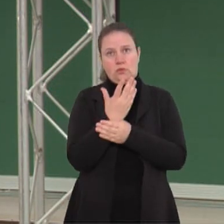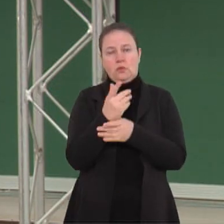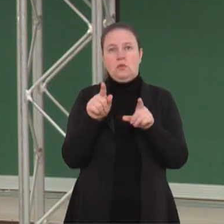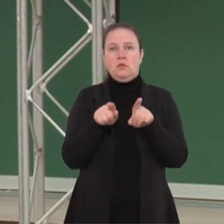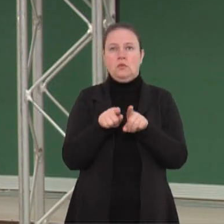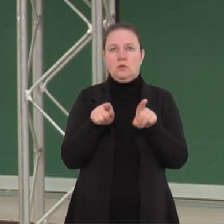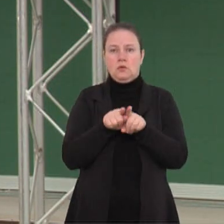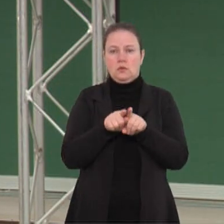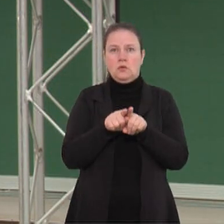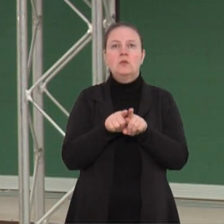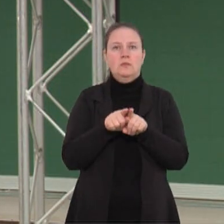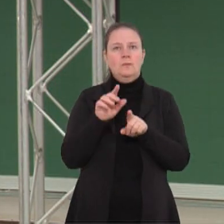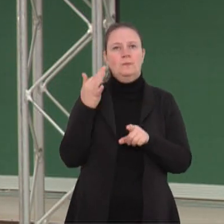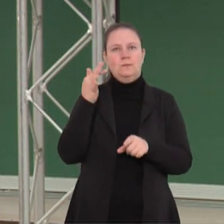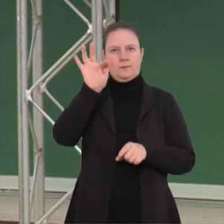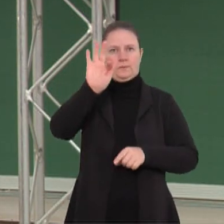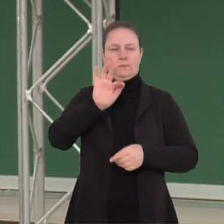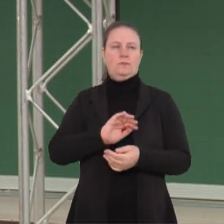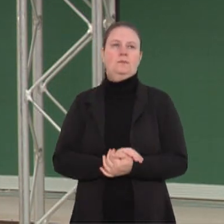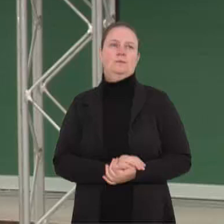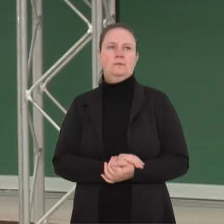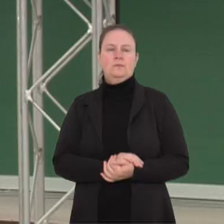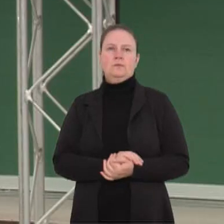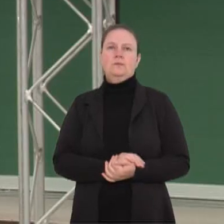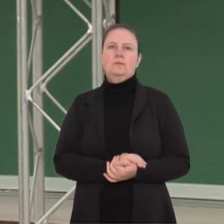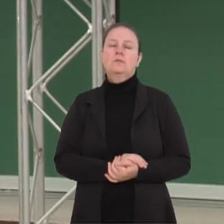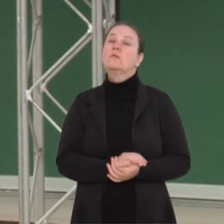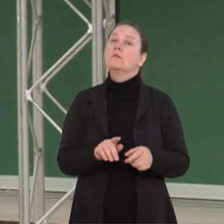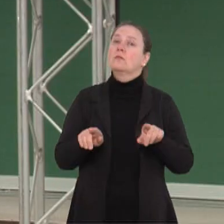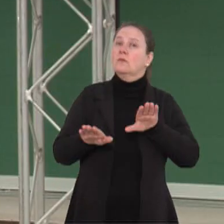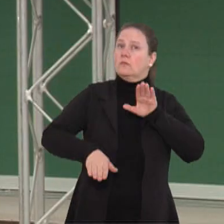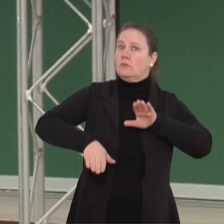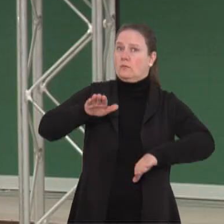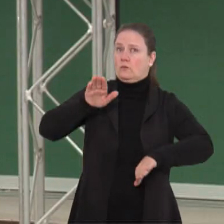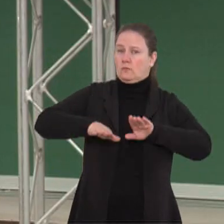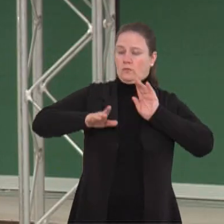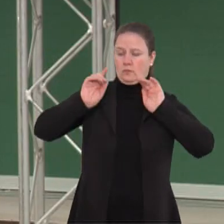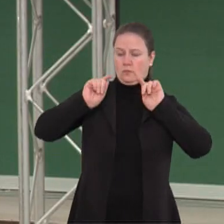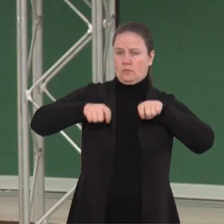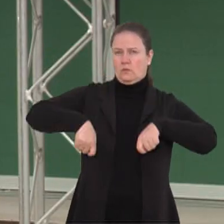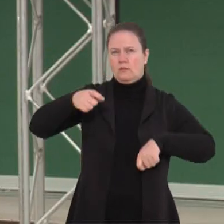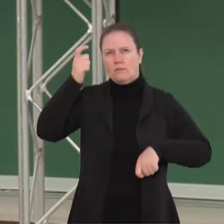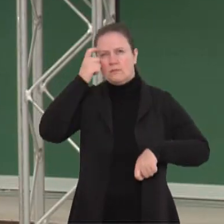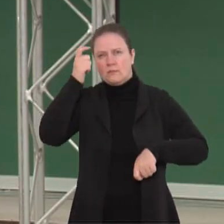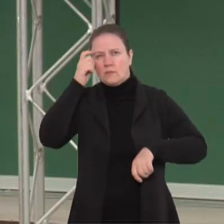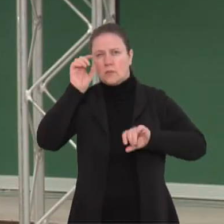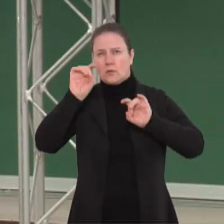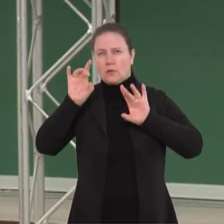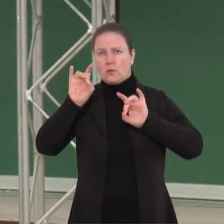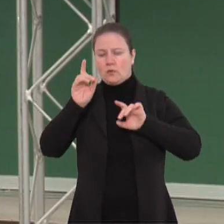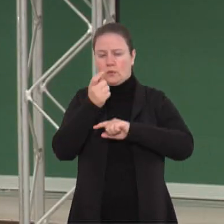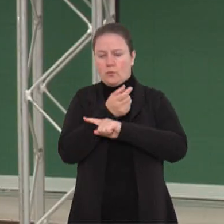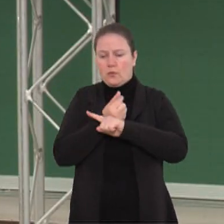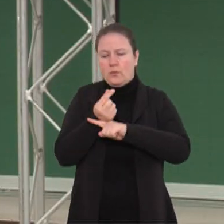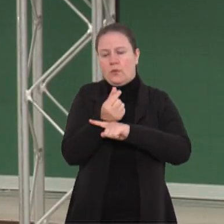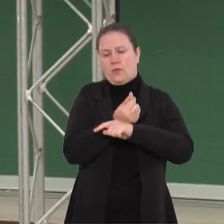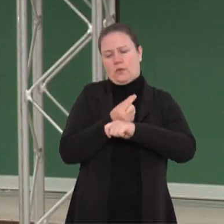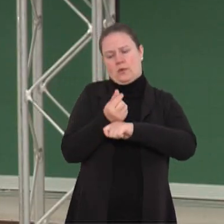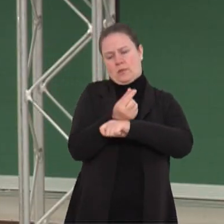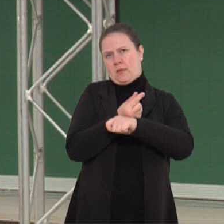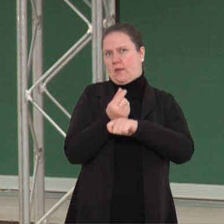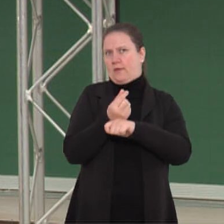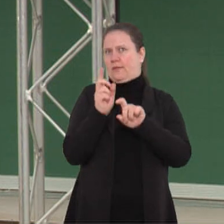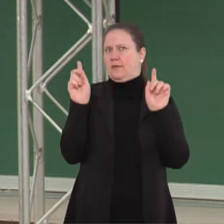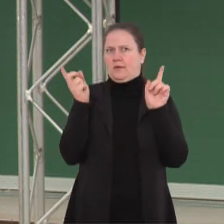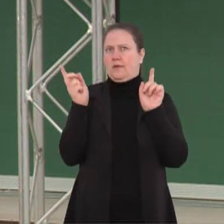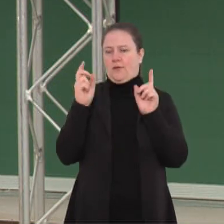e gerondinos. Às vezes, podemos pensar que isso é invenção apenas do capitalismo. Não é, foi lá da Revolução